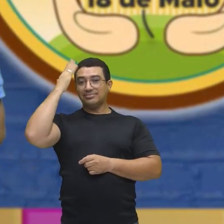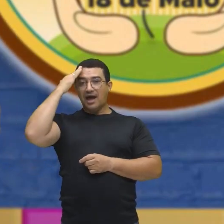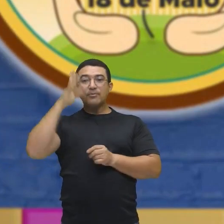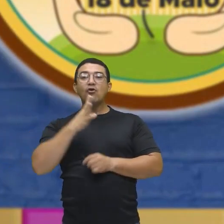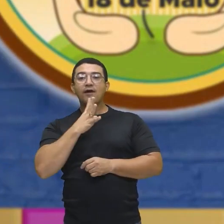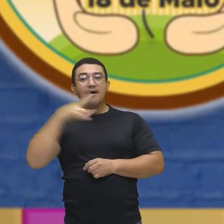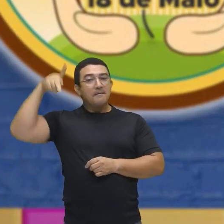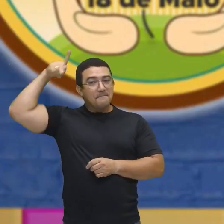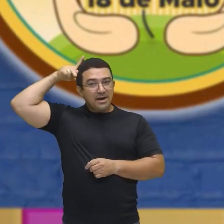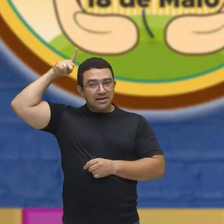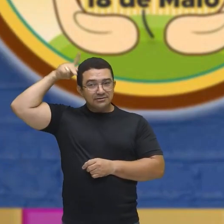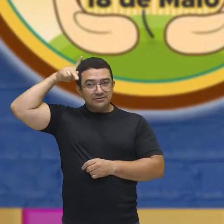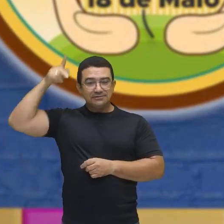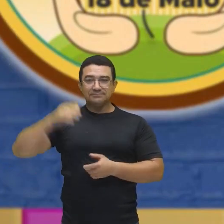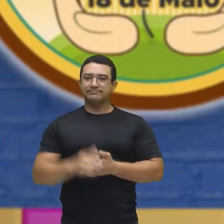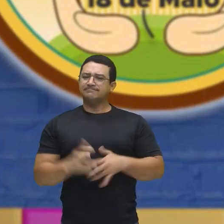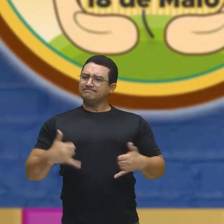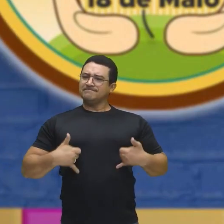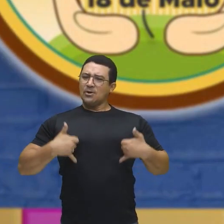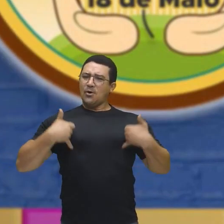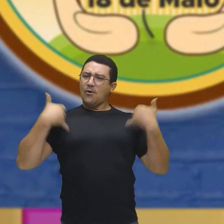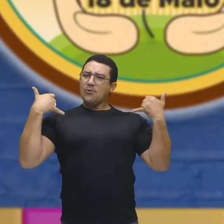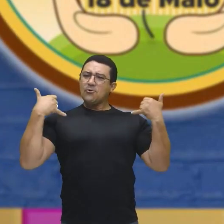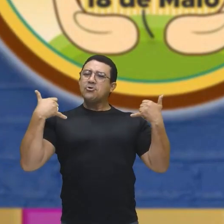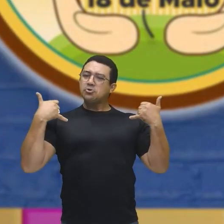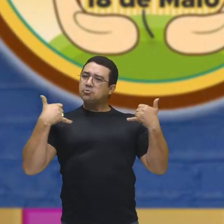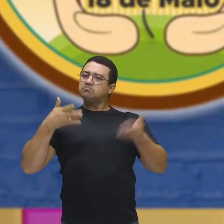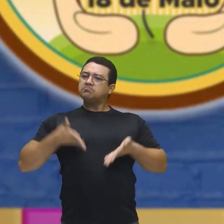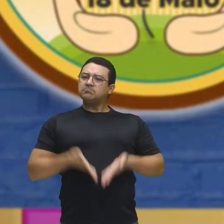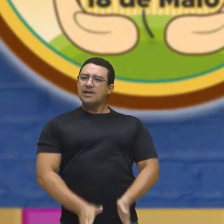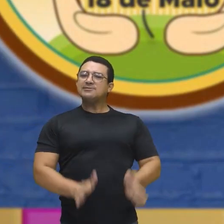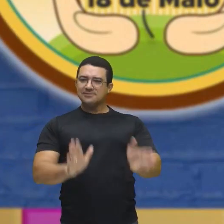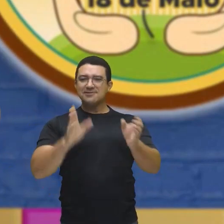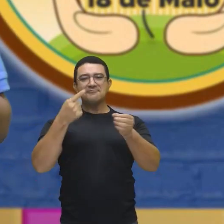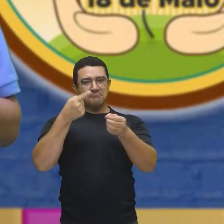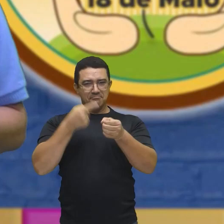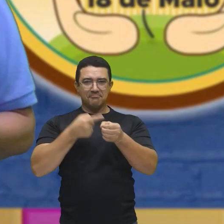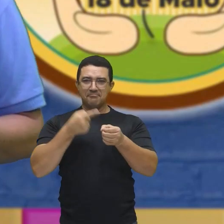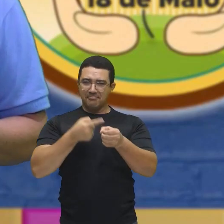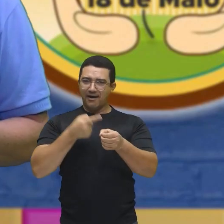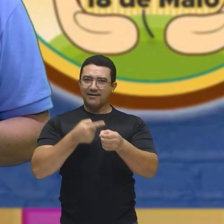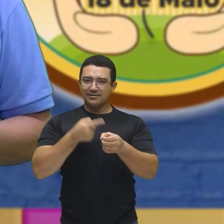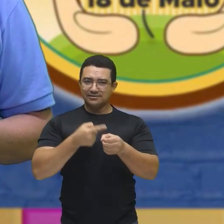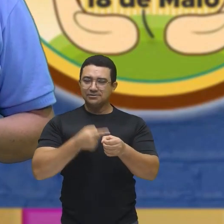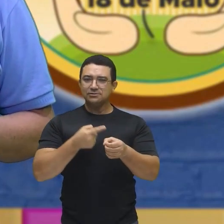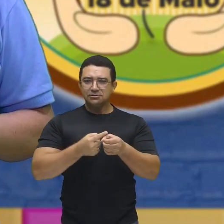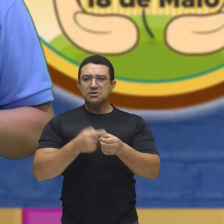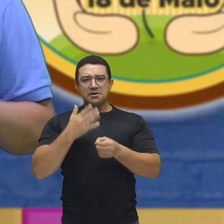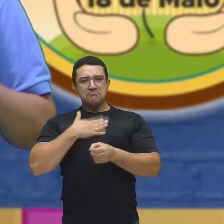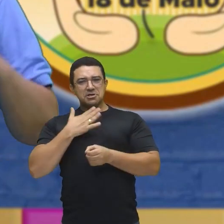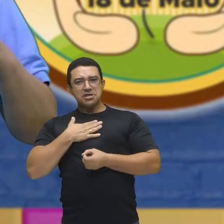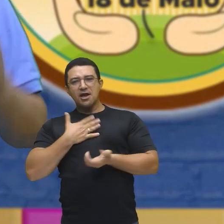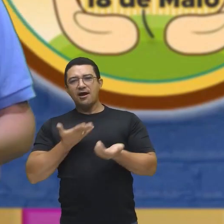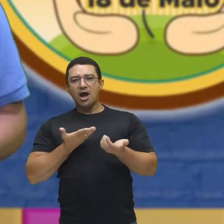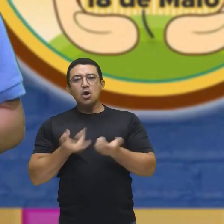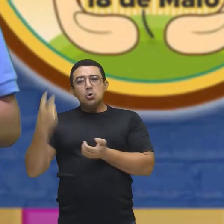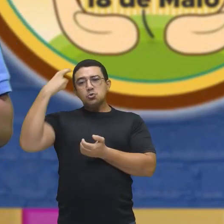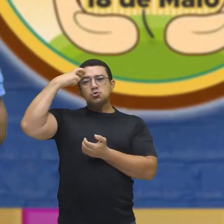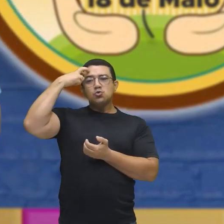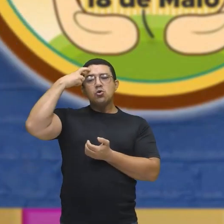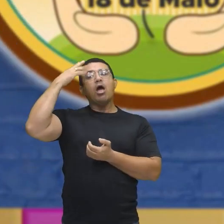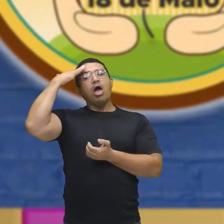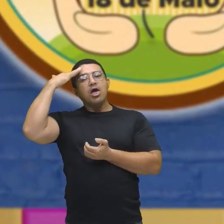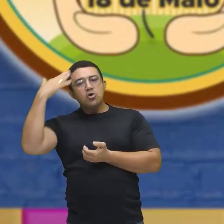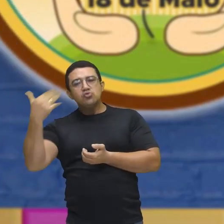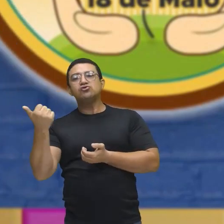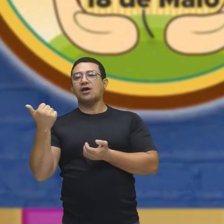em fazer parte desse município, ter nascido em Parintins e das minhas origens, né? E eu sempre, por onde ando, por onde